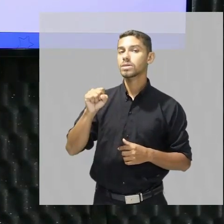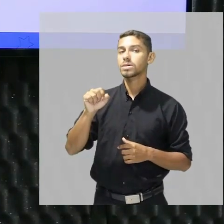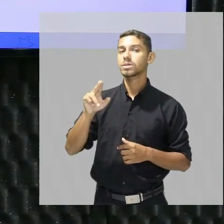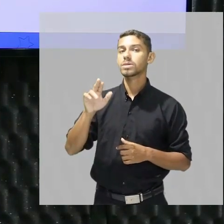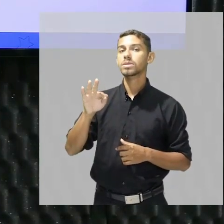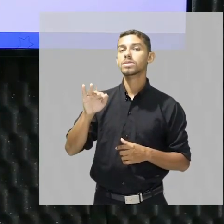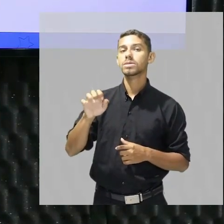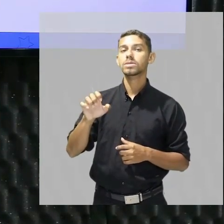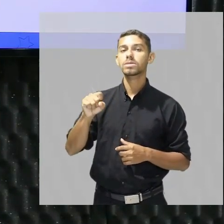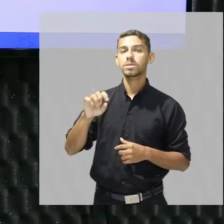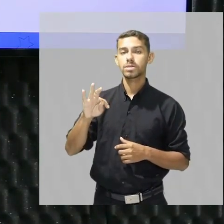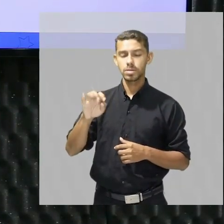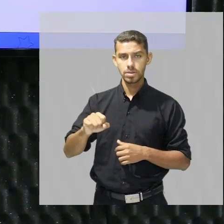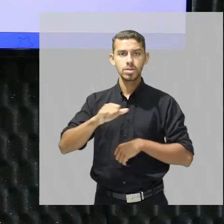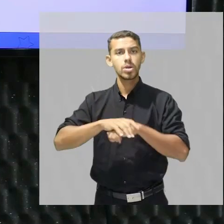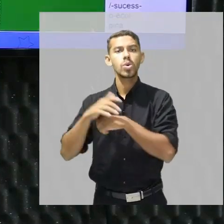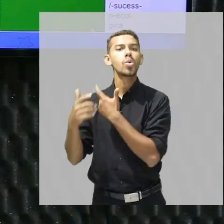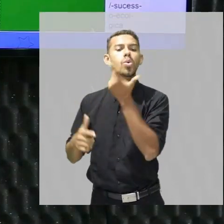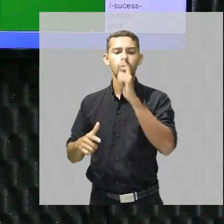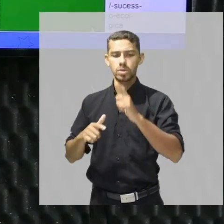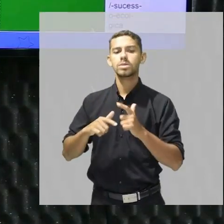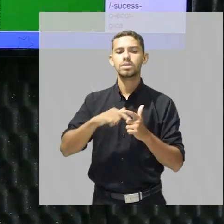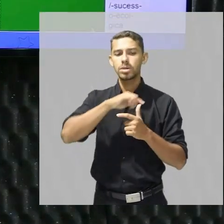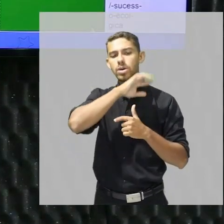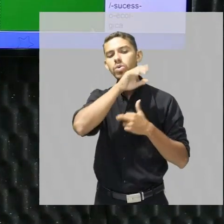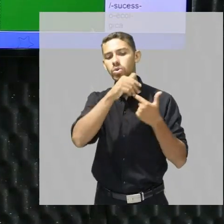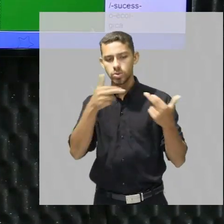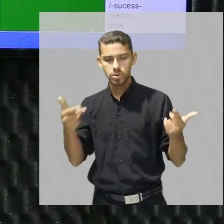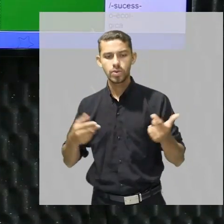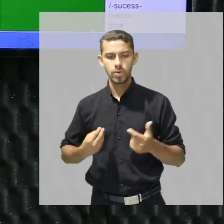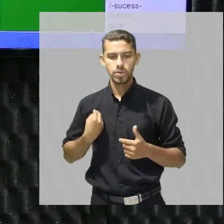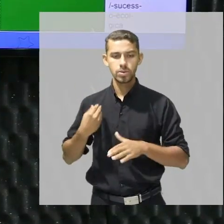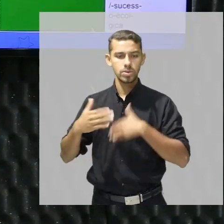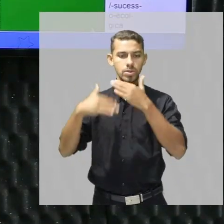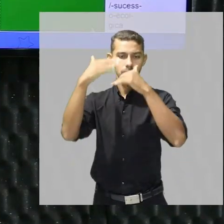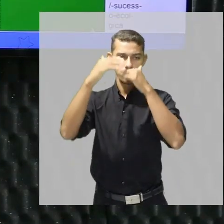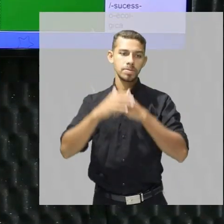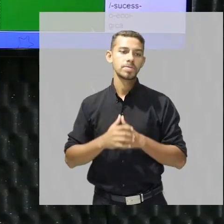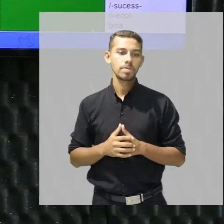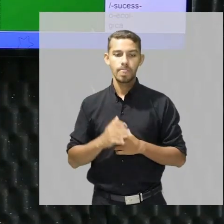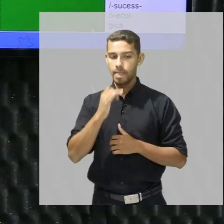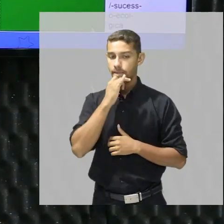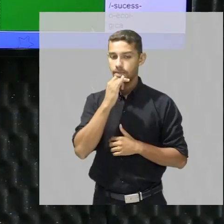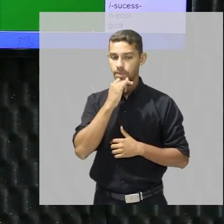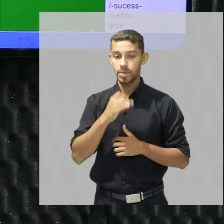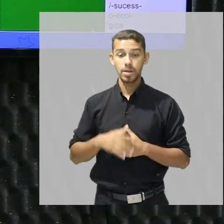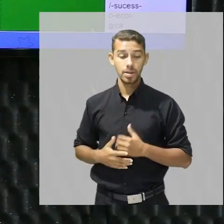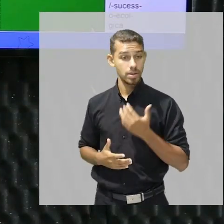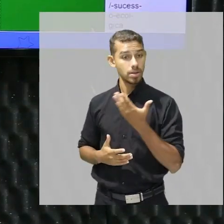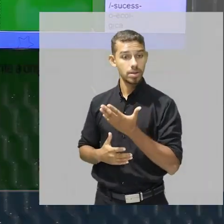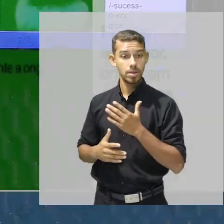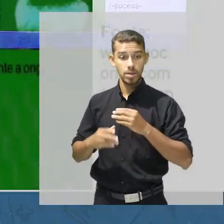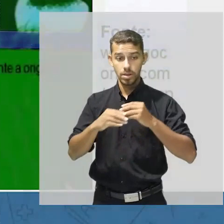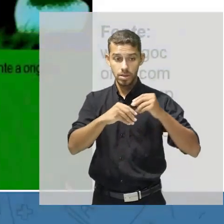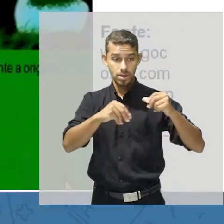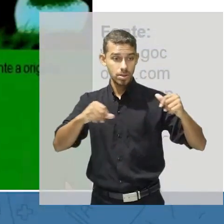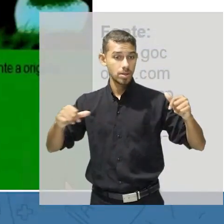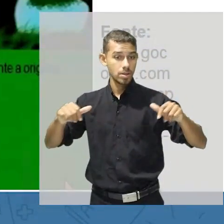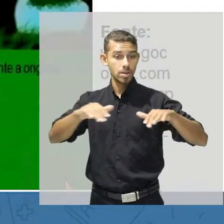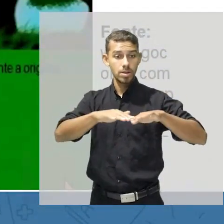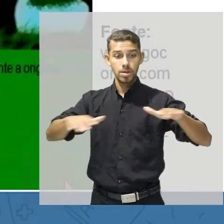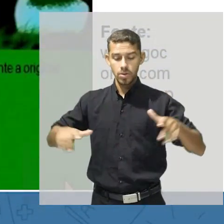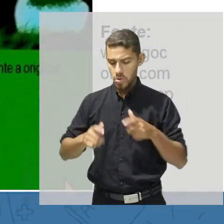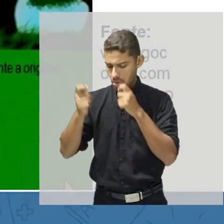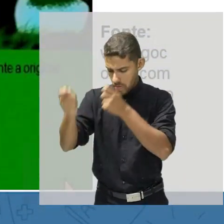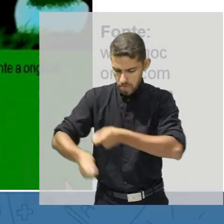para que outros organismos pudessem se desenvolver. Por exemplo, imagina um terreno que você foi lá,